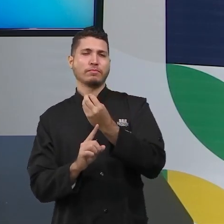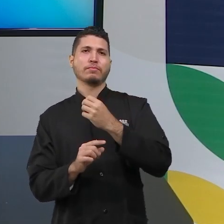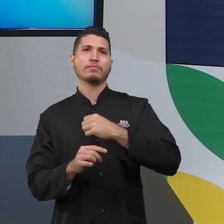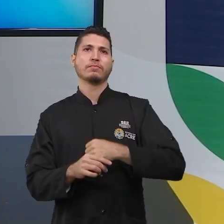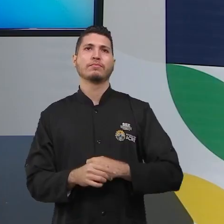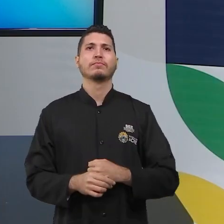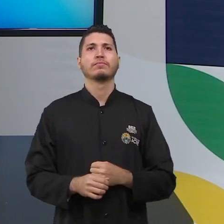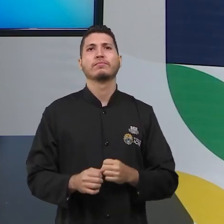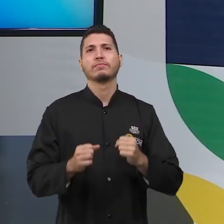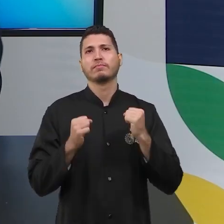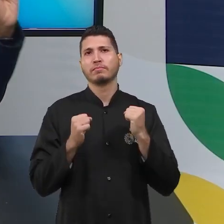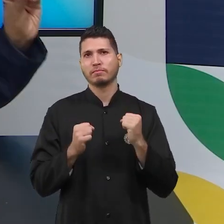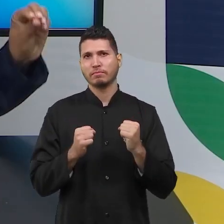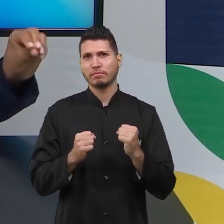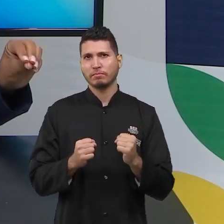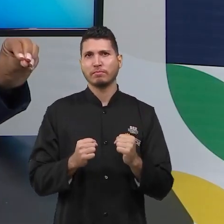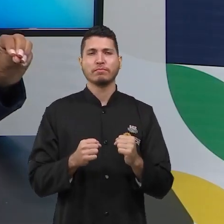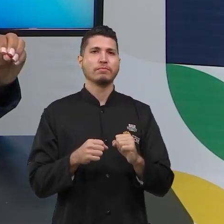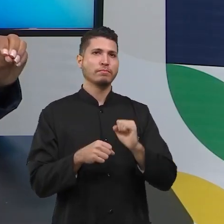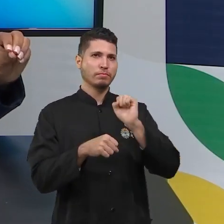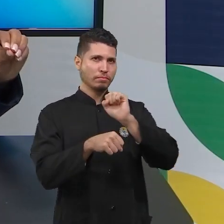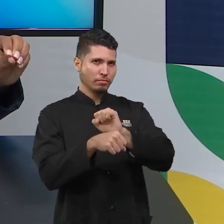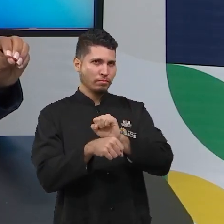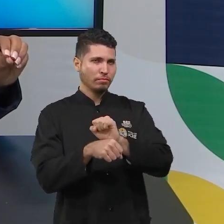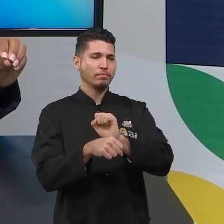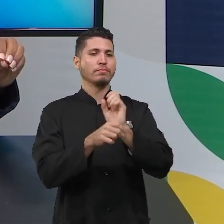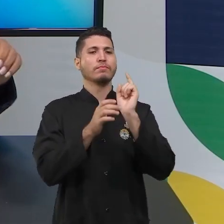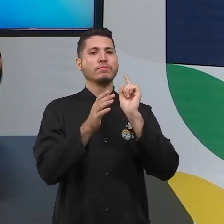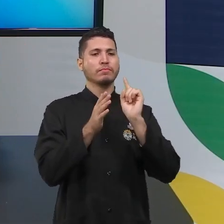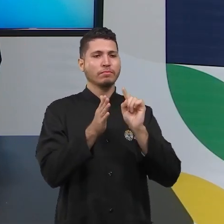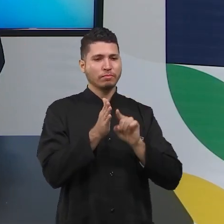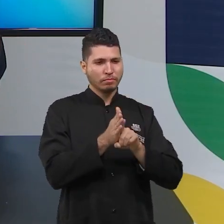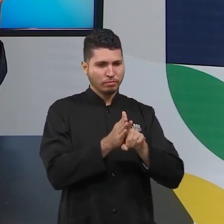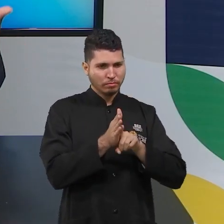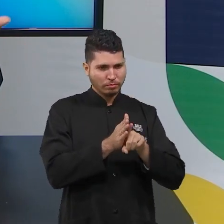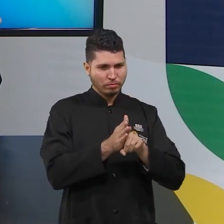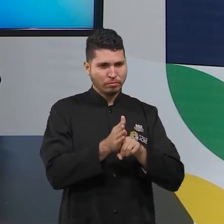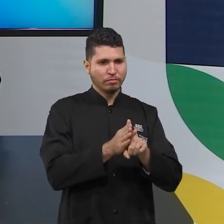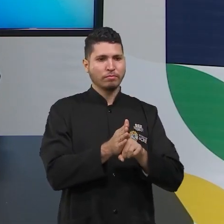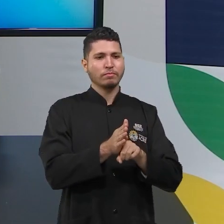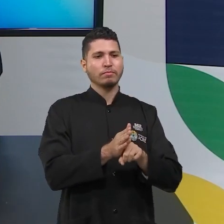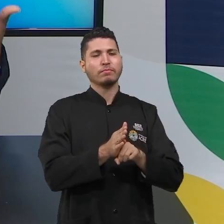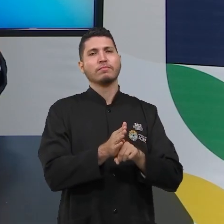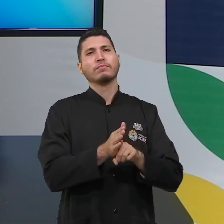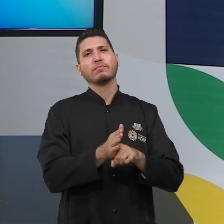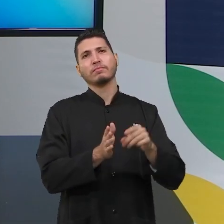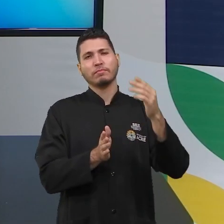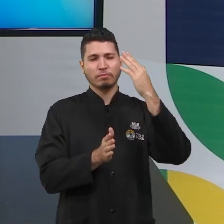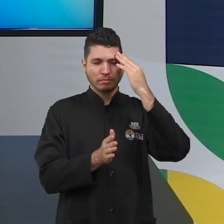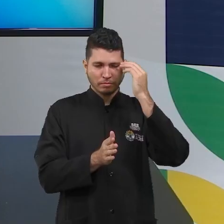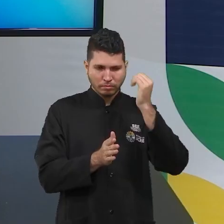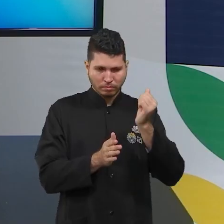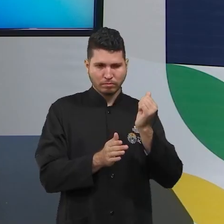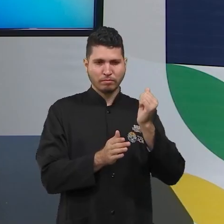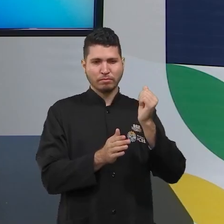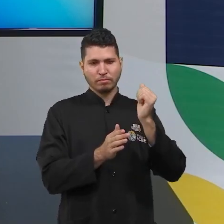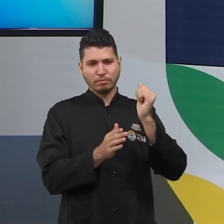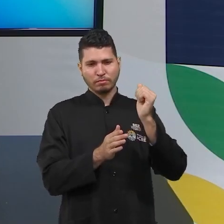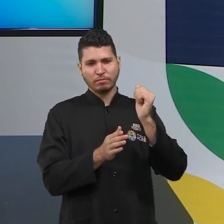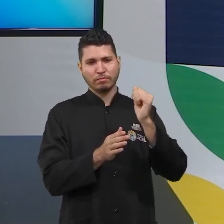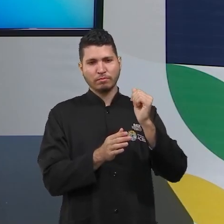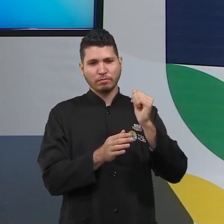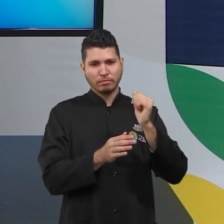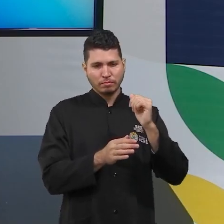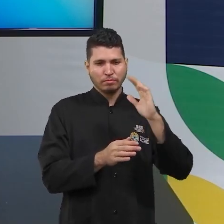pode parar e fazer uma pesquisa no Google para saber mais informações a respeito